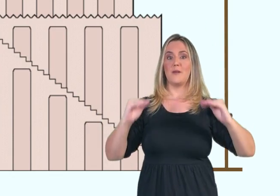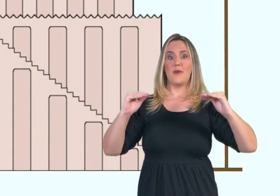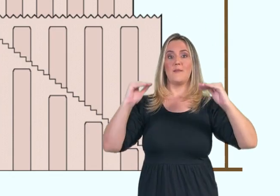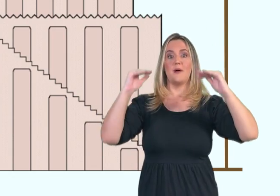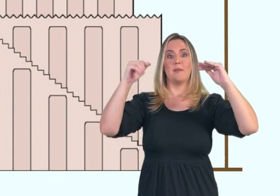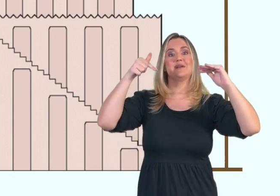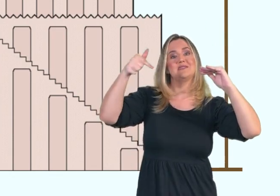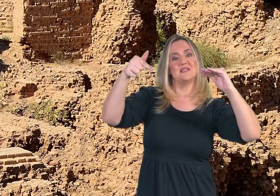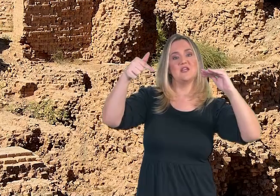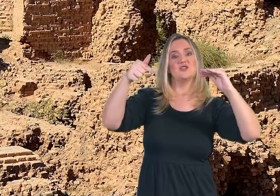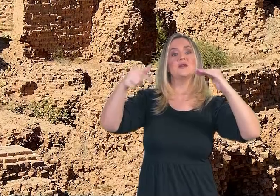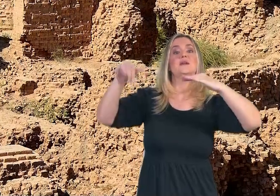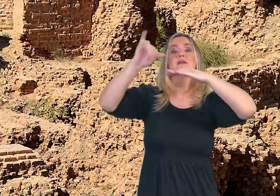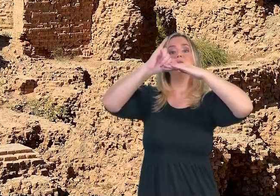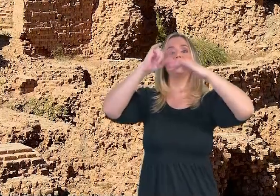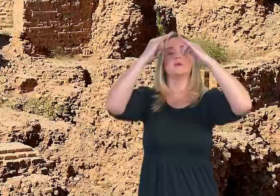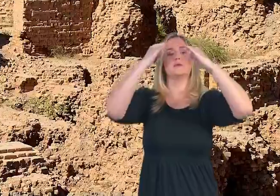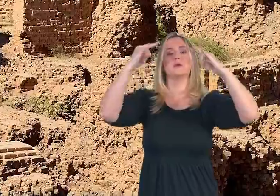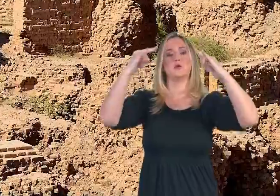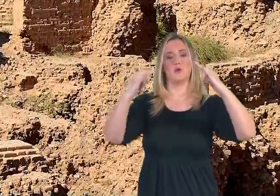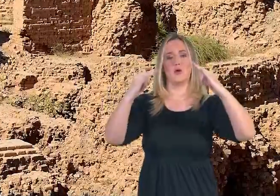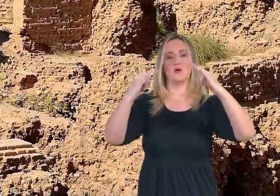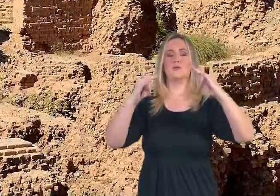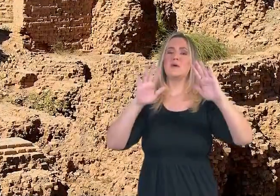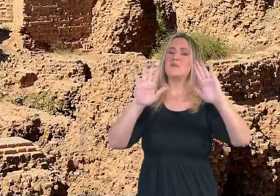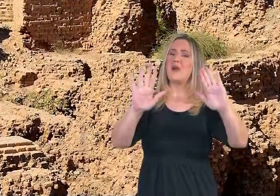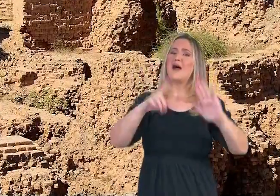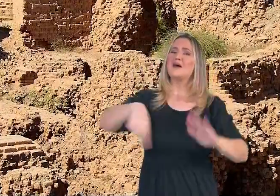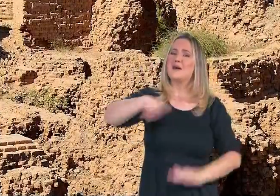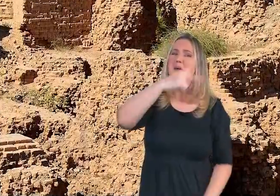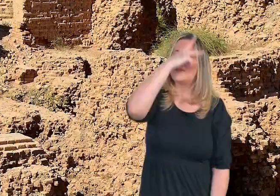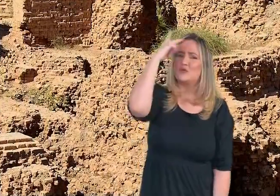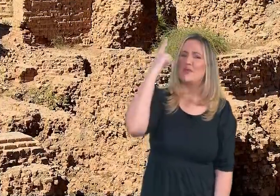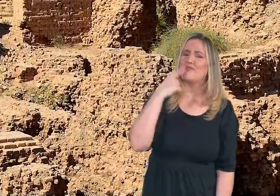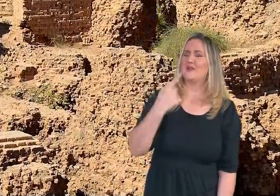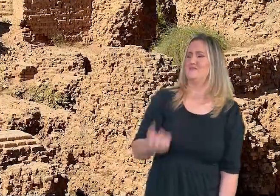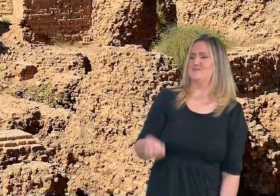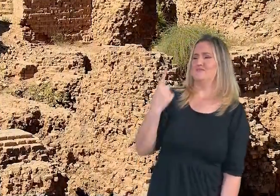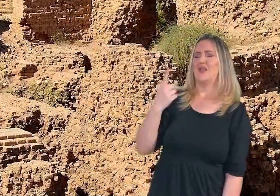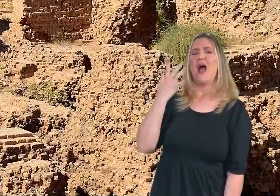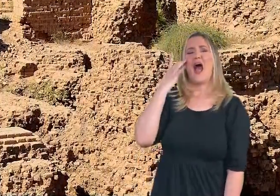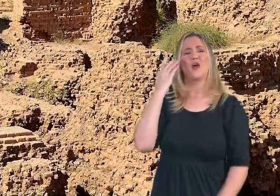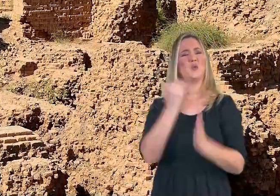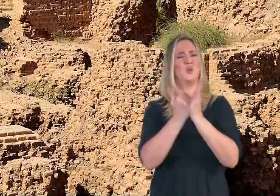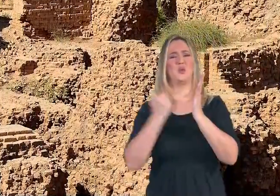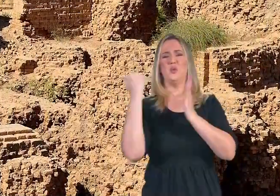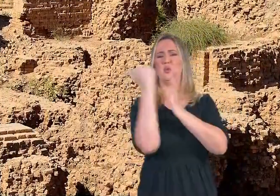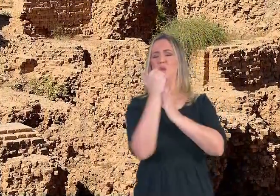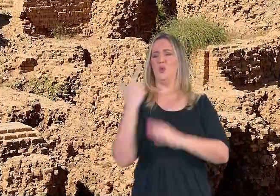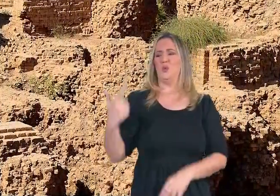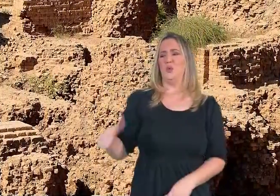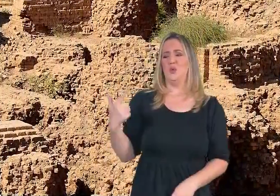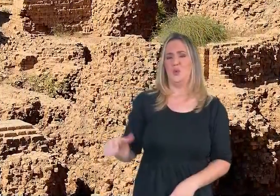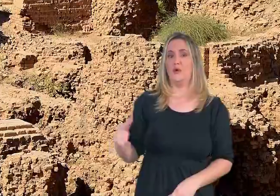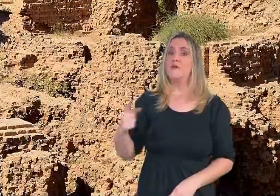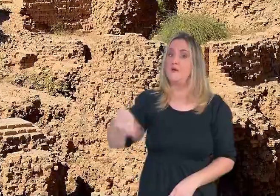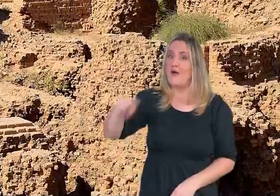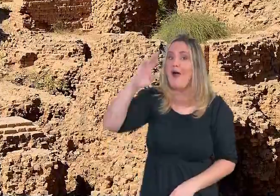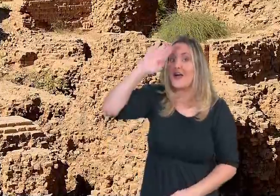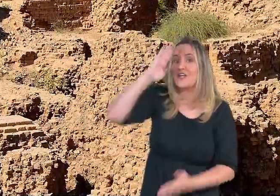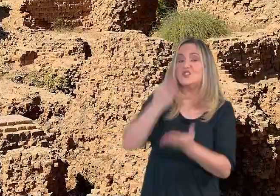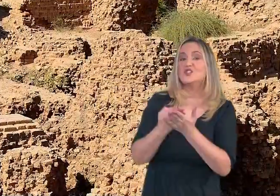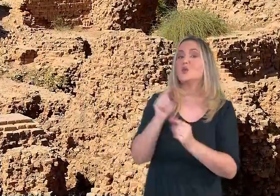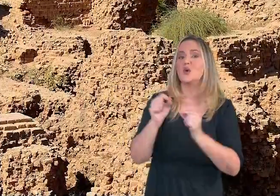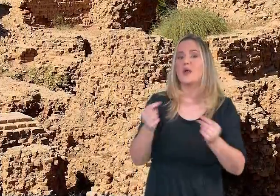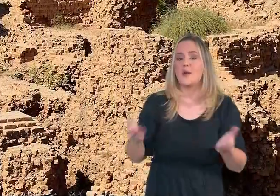um pequeno santuário. No entanto, essa altura é considerada fantasiosa e exagerada. As estimativas mais recentes apontam